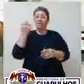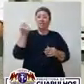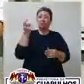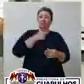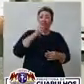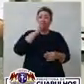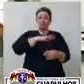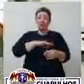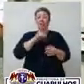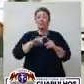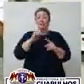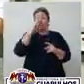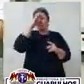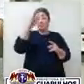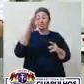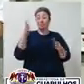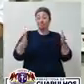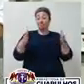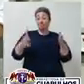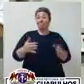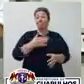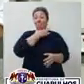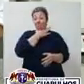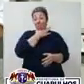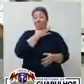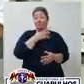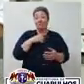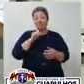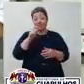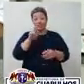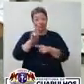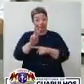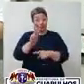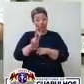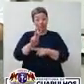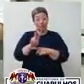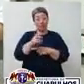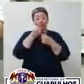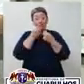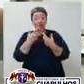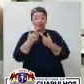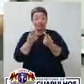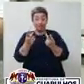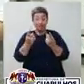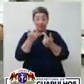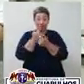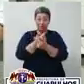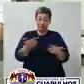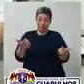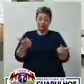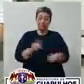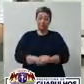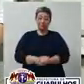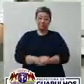fáceis, para quem quer gerar renda, principalmente nesse período de crise. Se cuidem, boas vendas